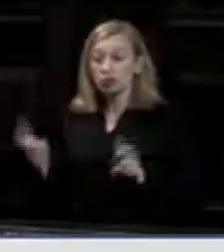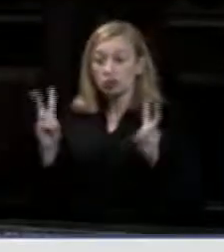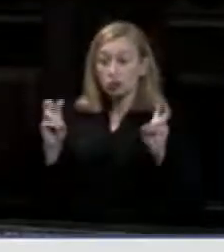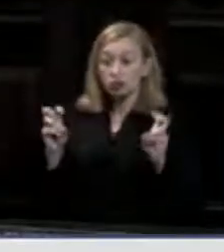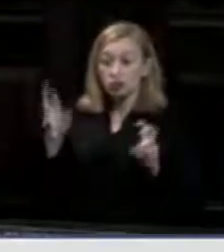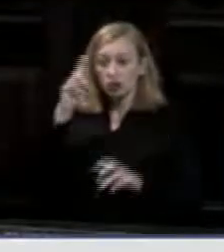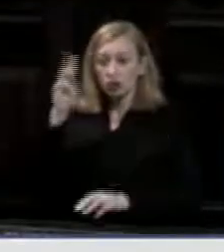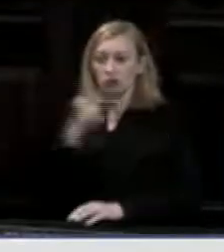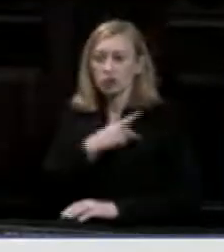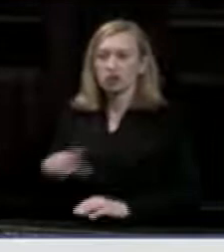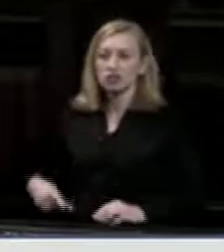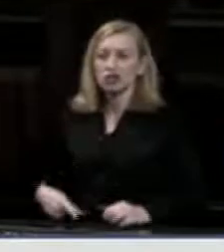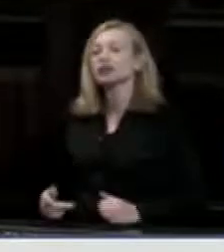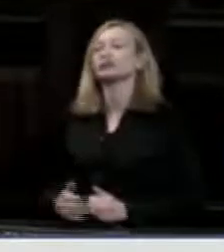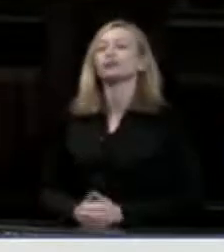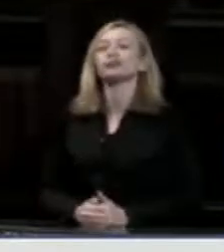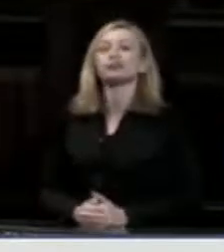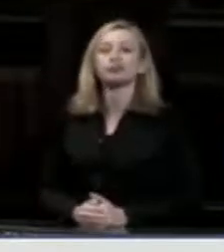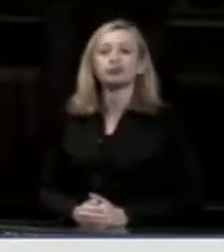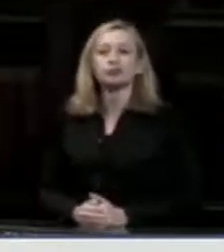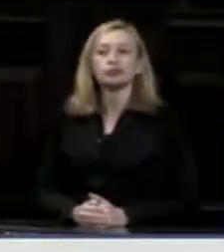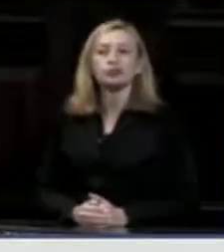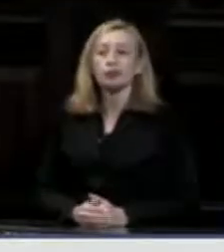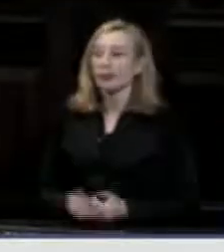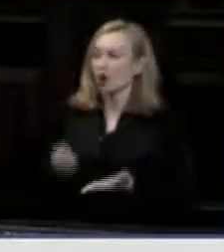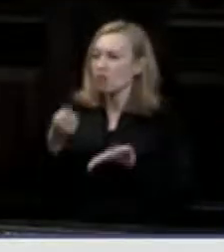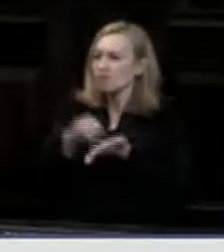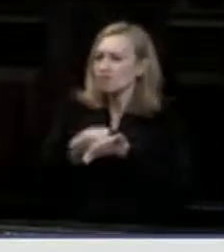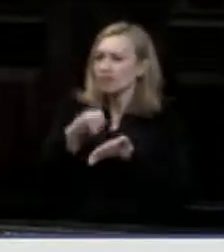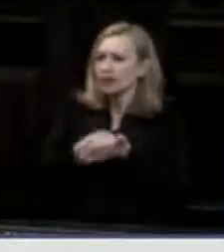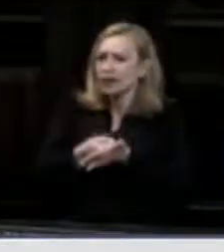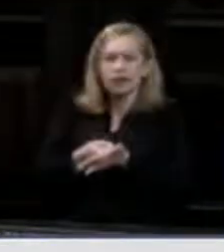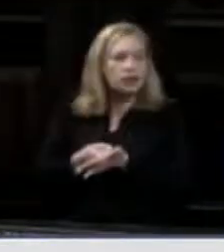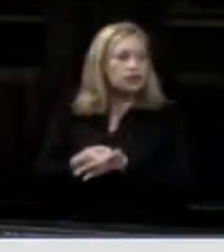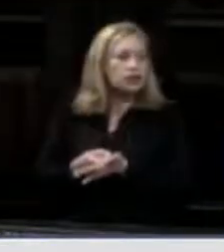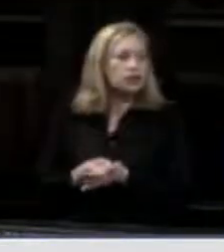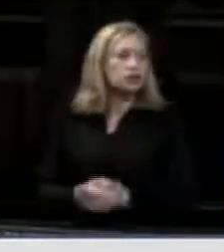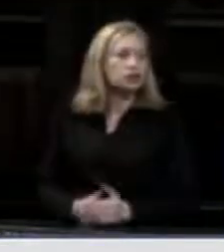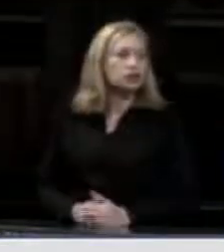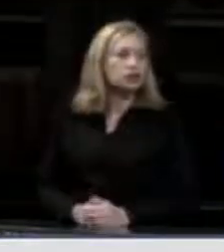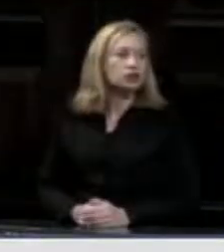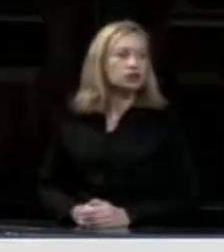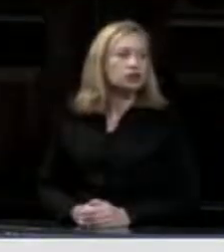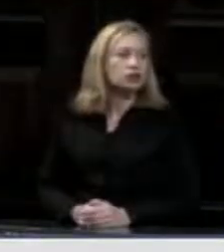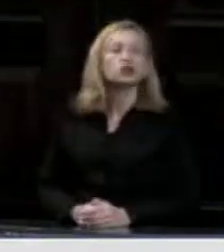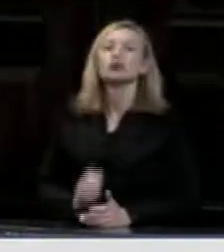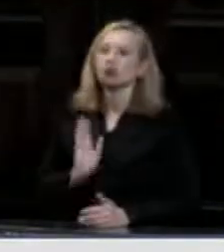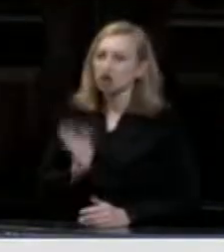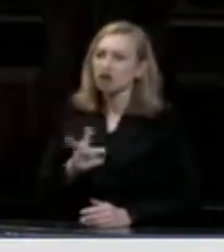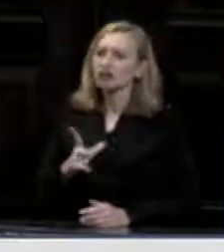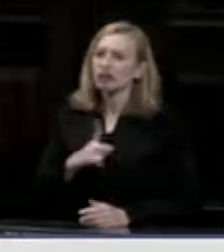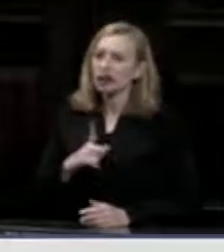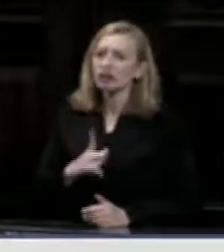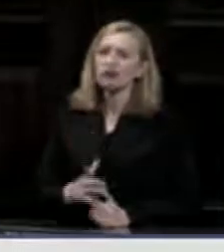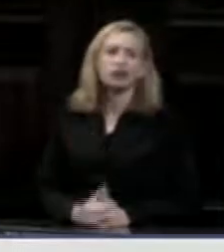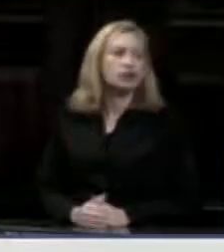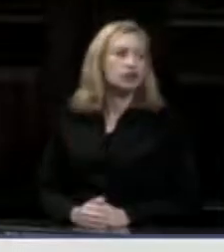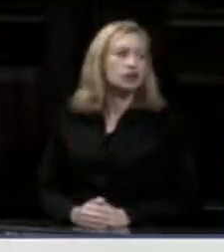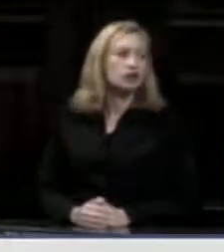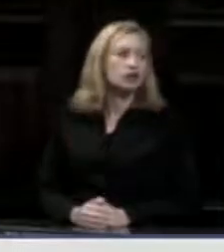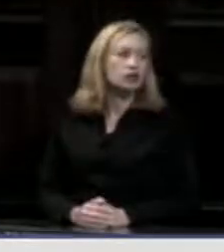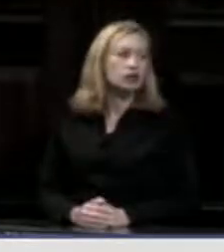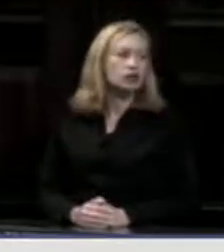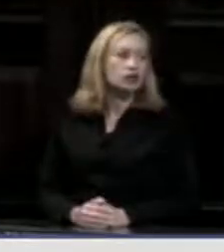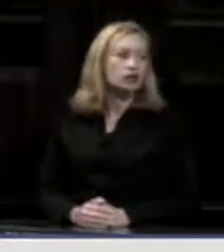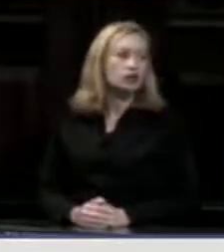é que deveria, obrigatoriamente, como já existiu quando